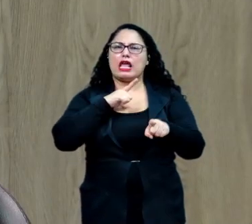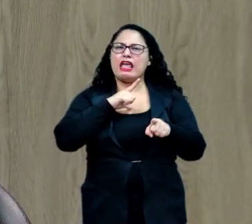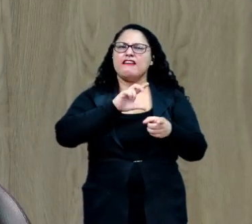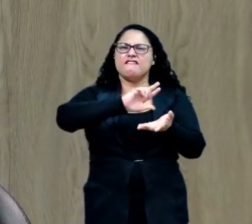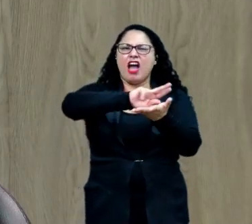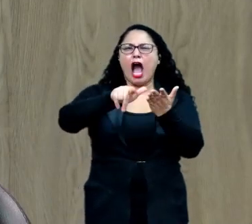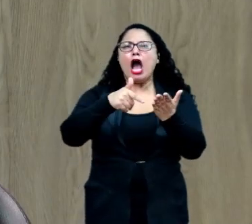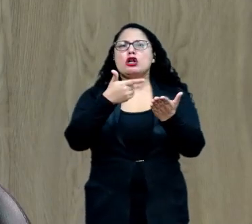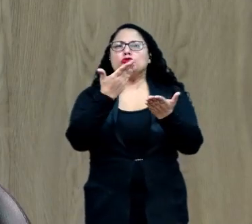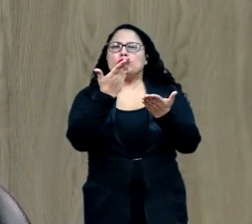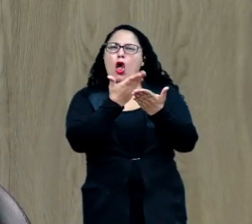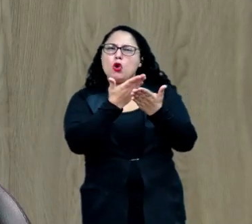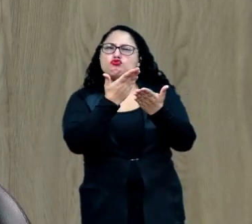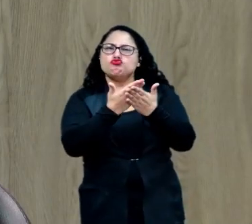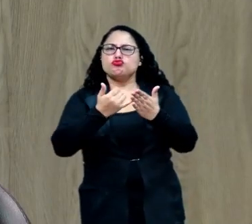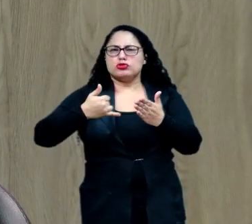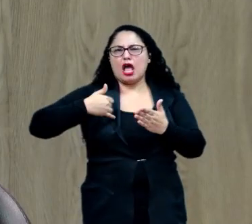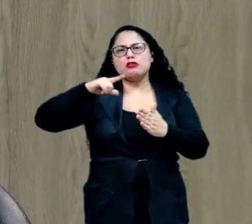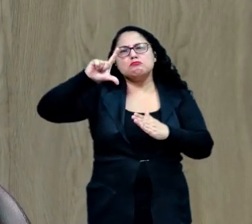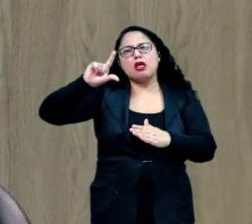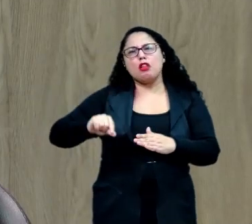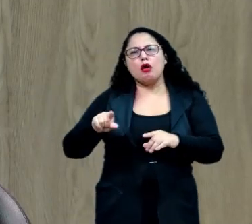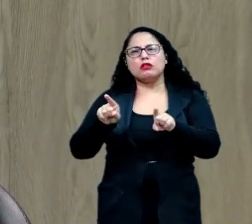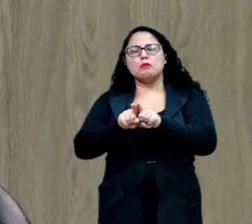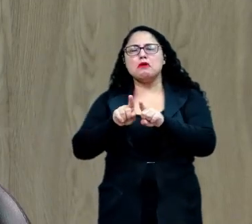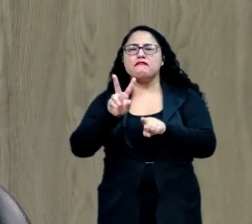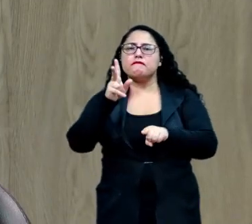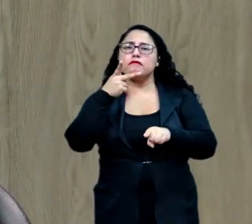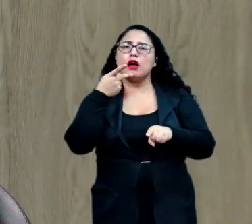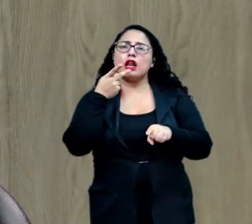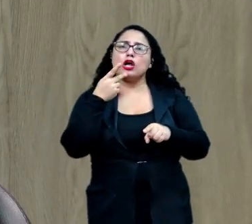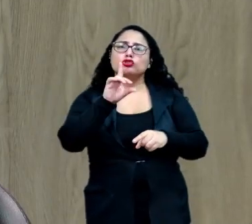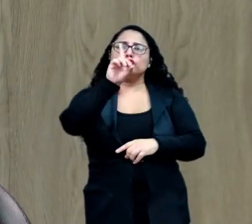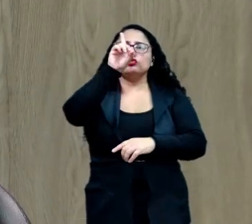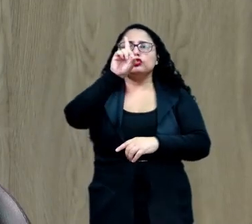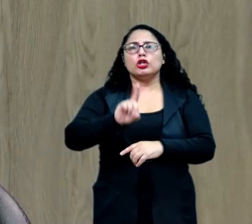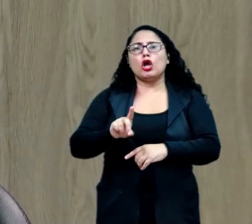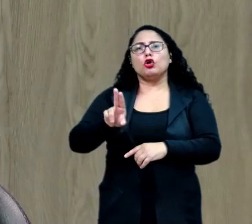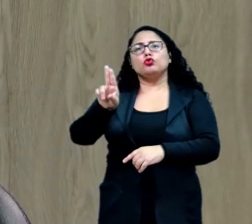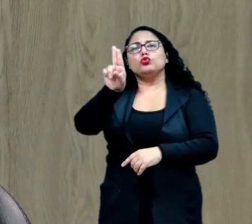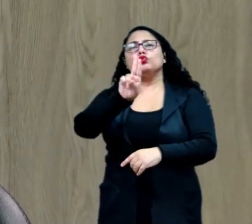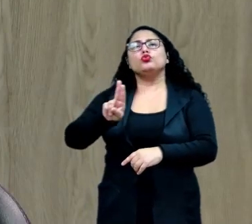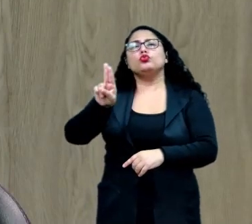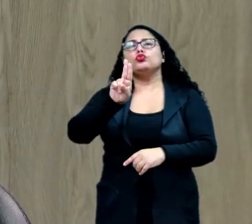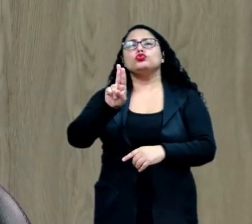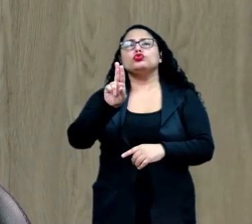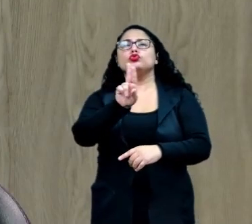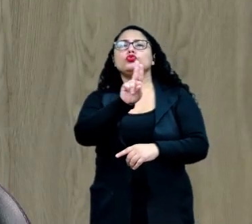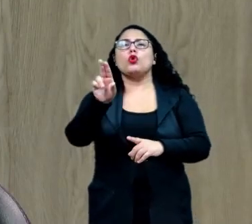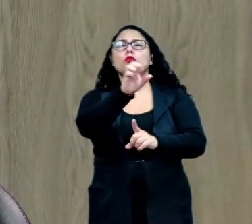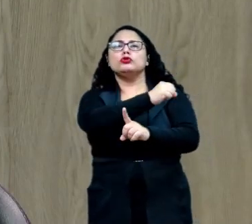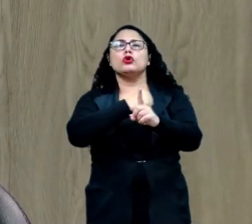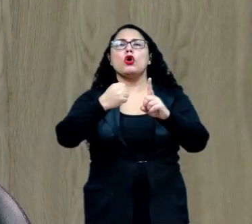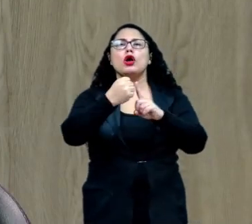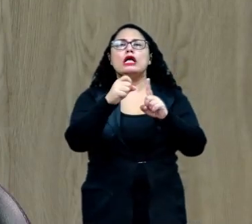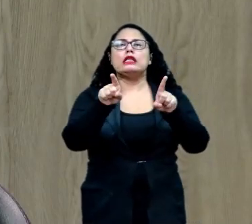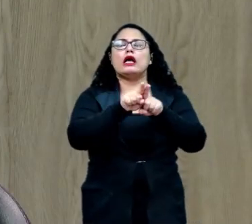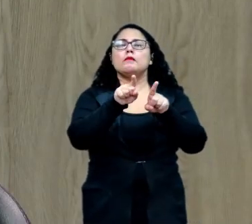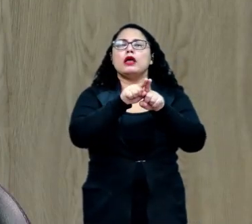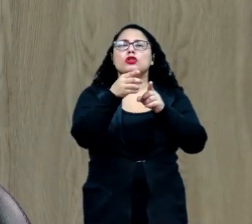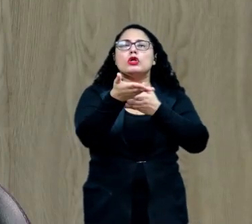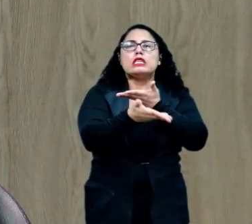estudantes menores também, eu queria que você falasse desse direito do uso do nome social e desse tratamento aí de